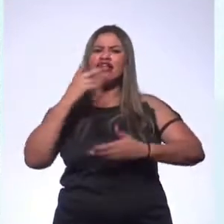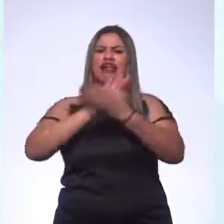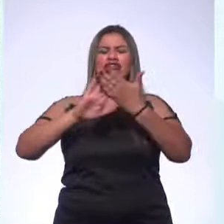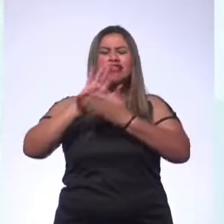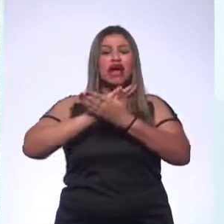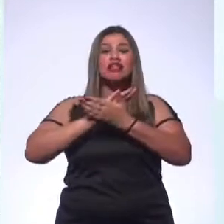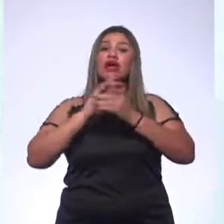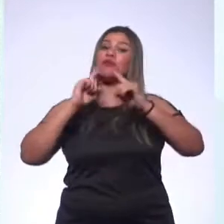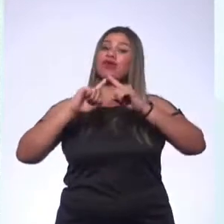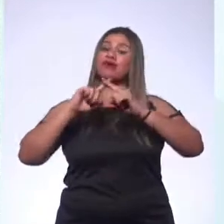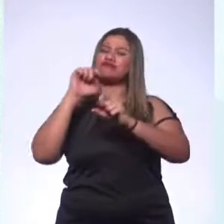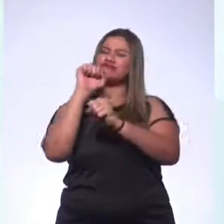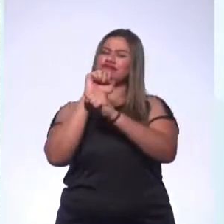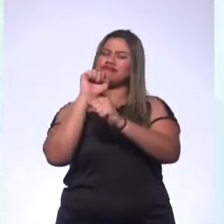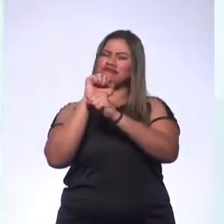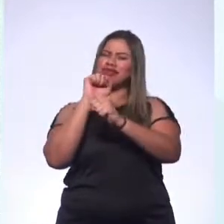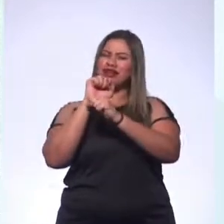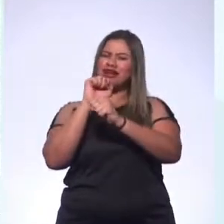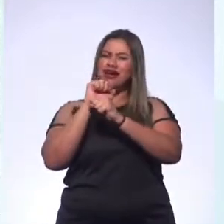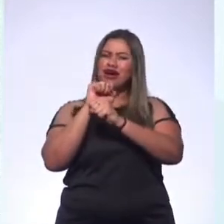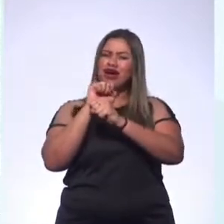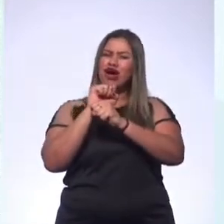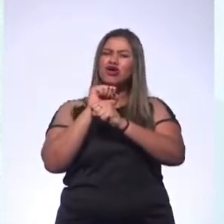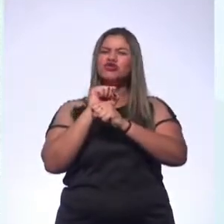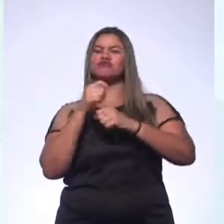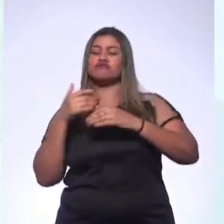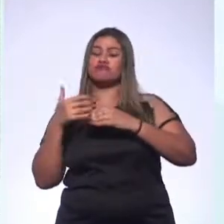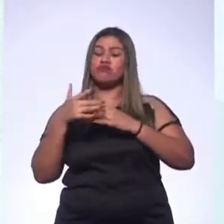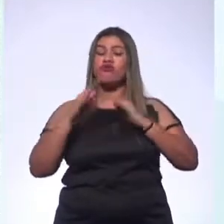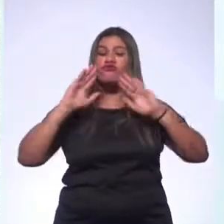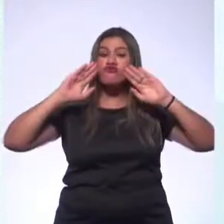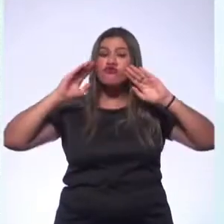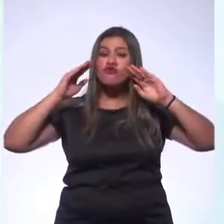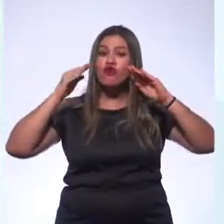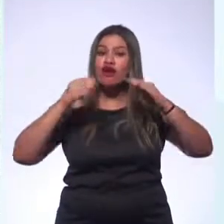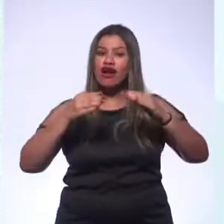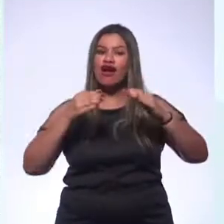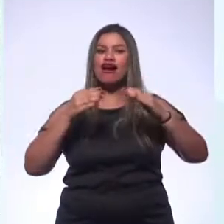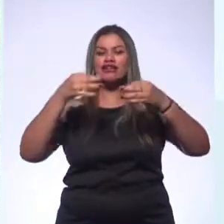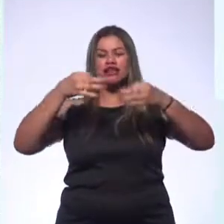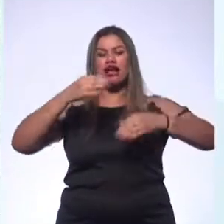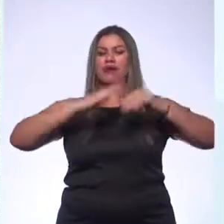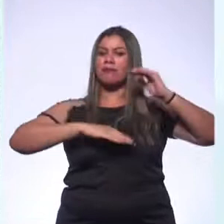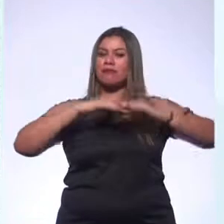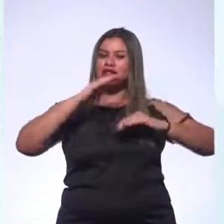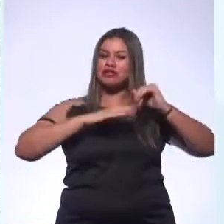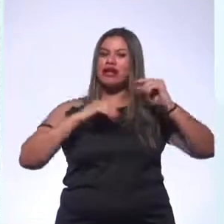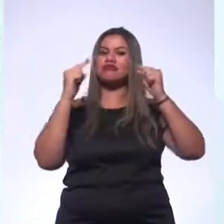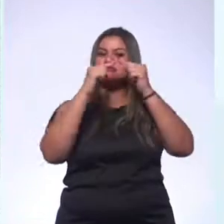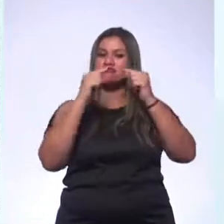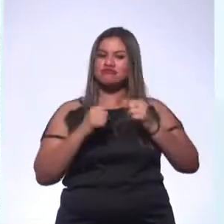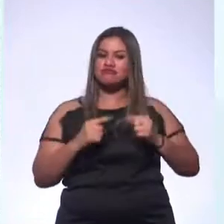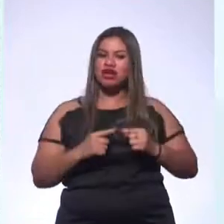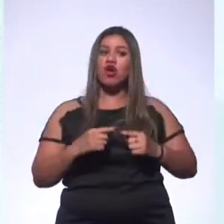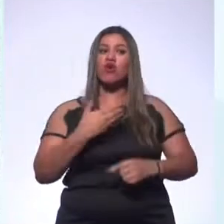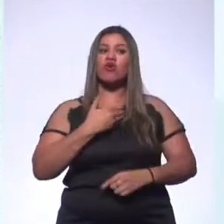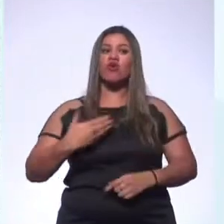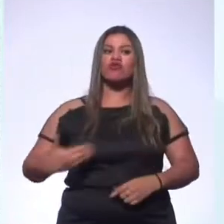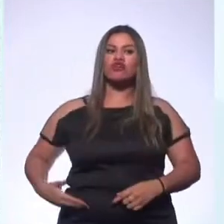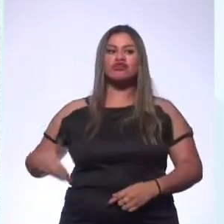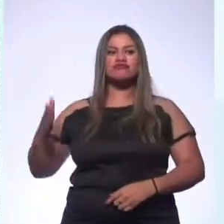estávamos guardando esse momento para poder focarmos de acordo com as habilidades aí o governo